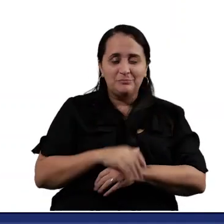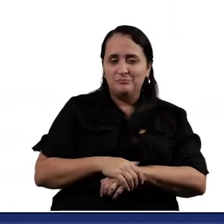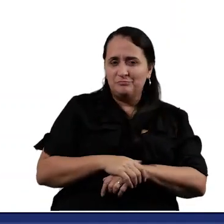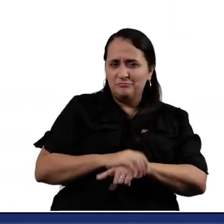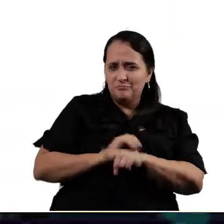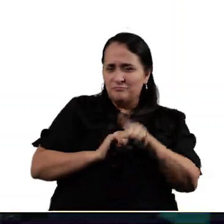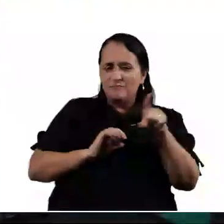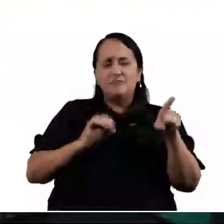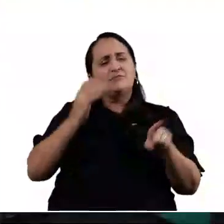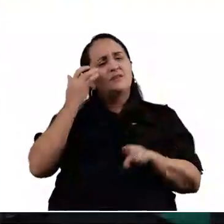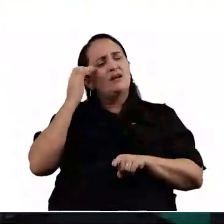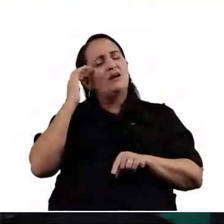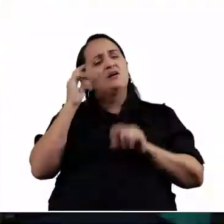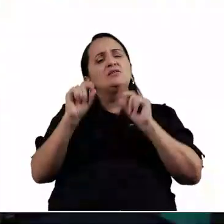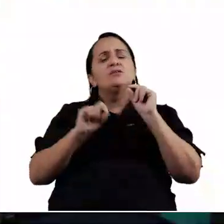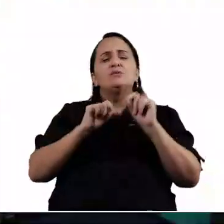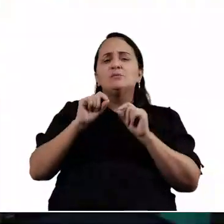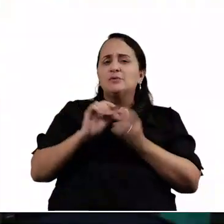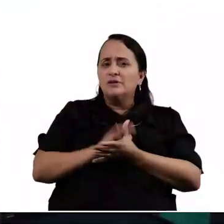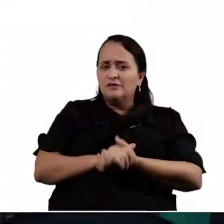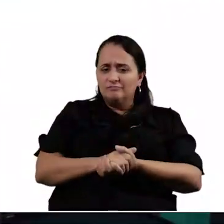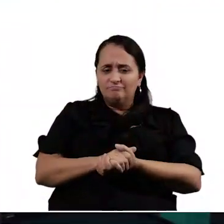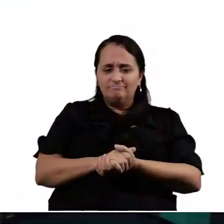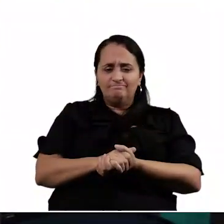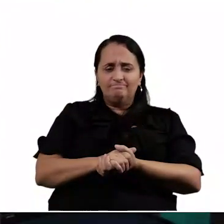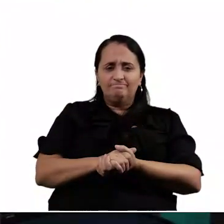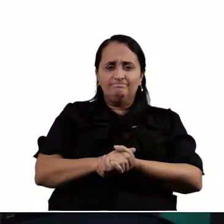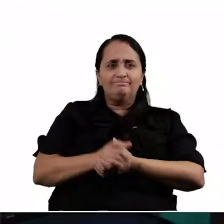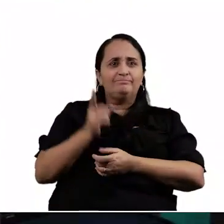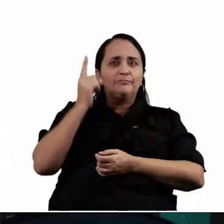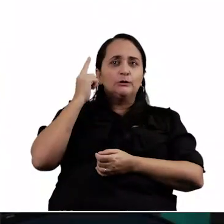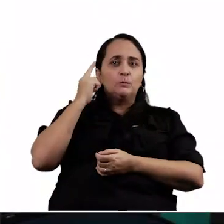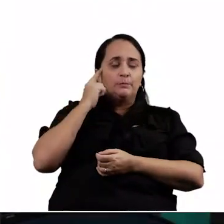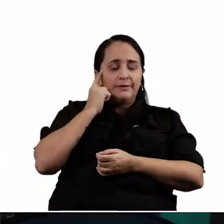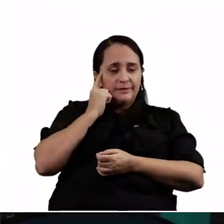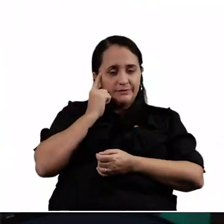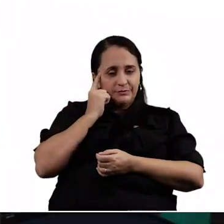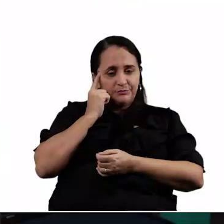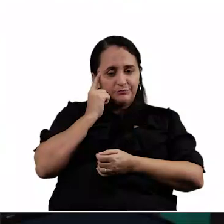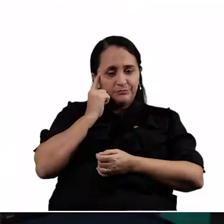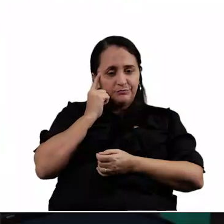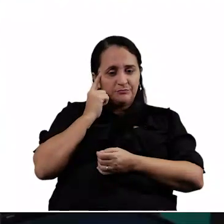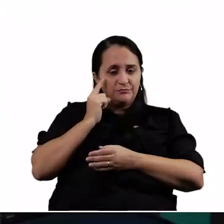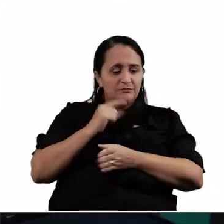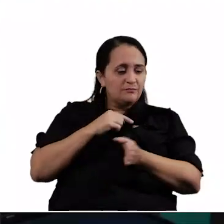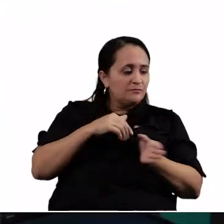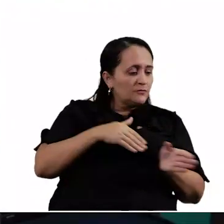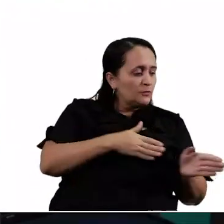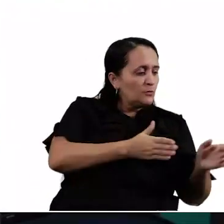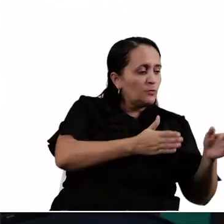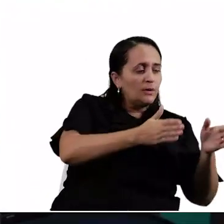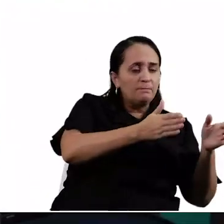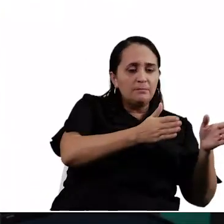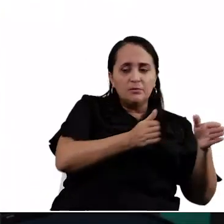É sobre o quê encurtando o caminho já penso assim encurtando o caminho eu tô indo para algum lugar eu